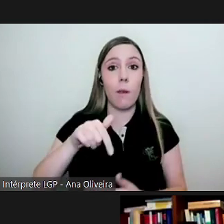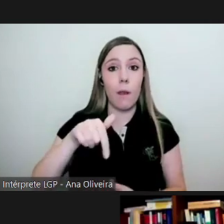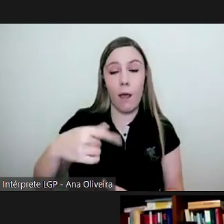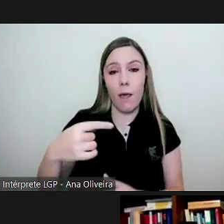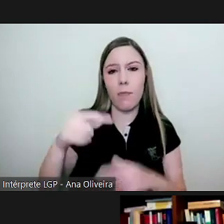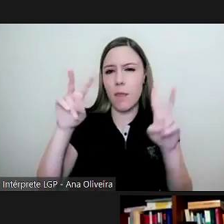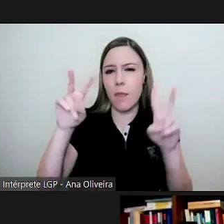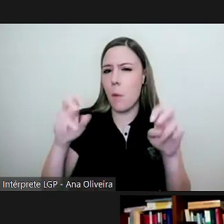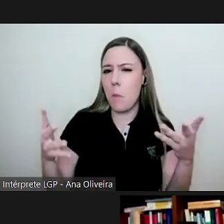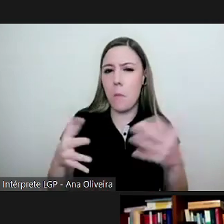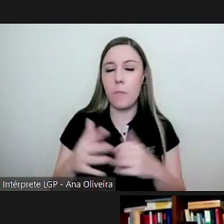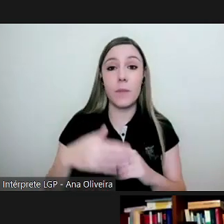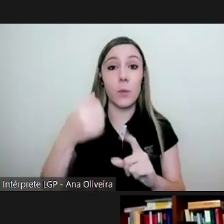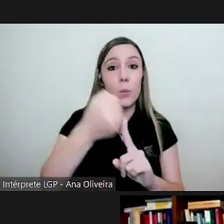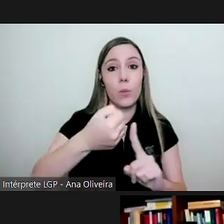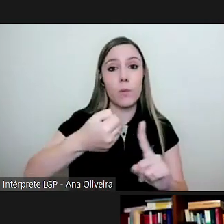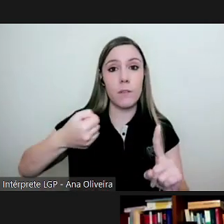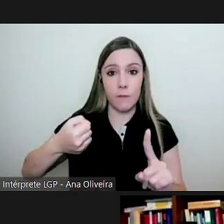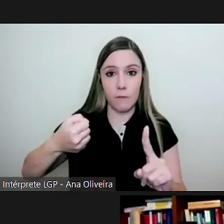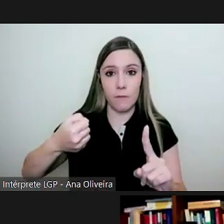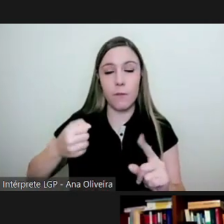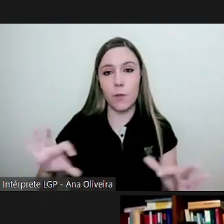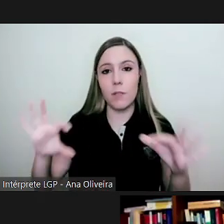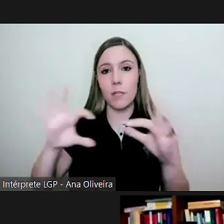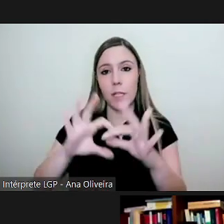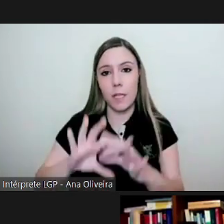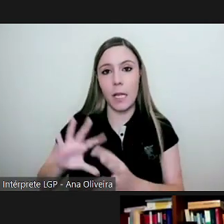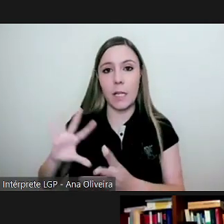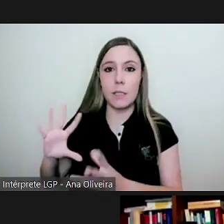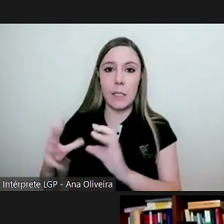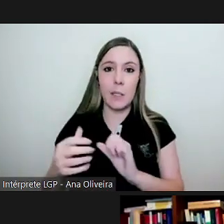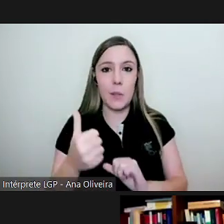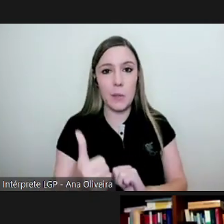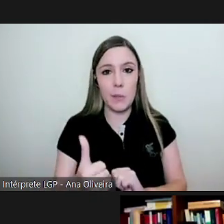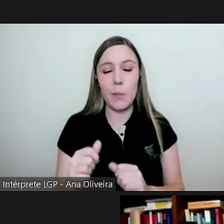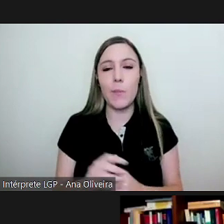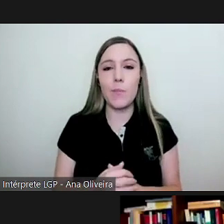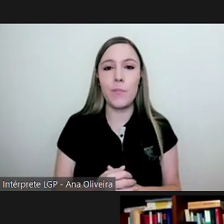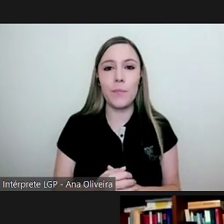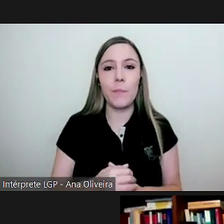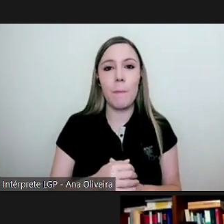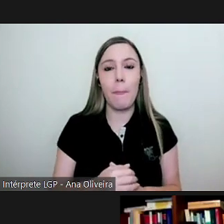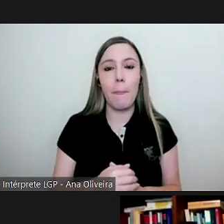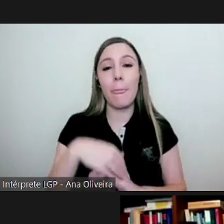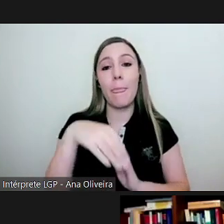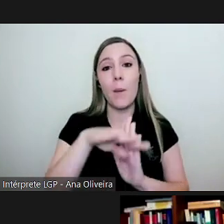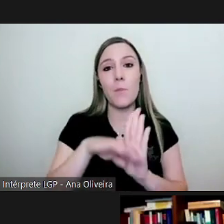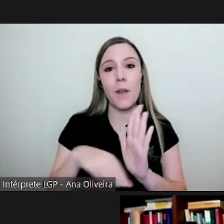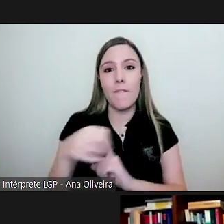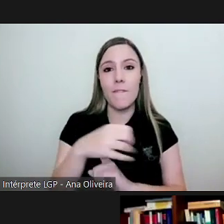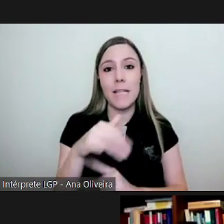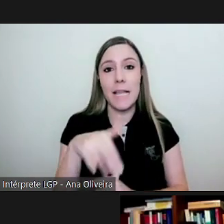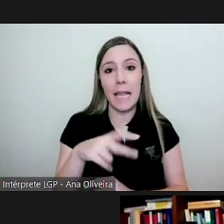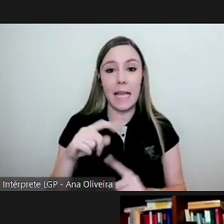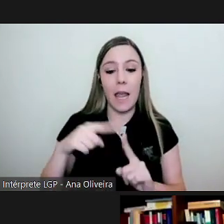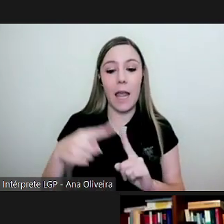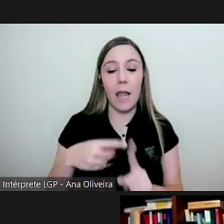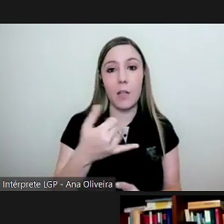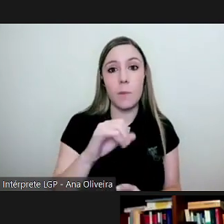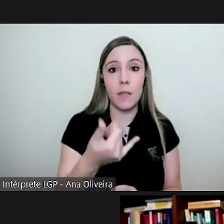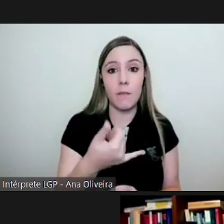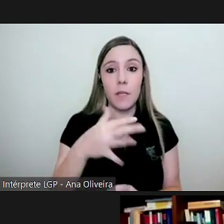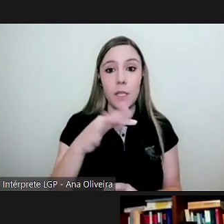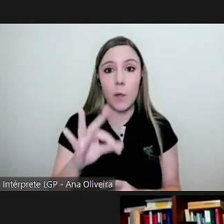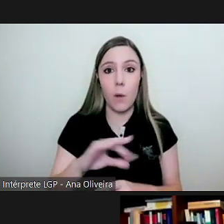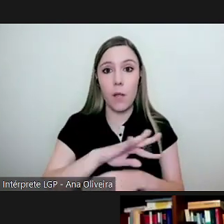por tema os desafios renovados em sustentabilidade. O programa de formação do INA para 2024